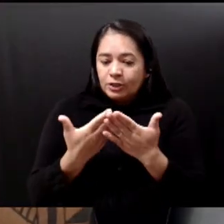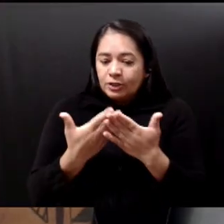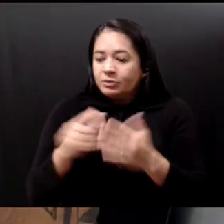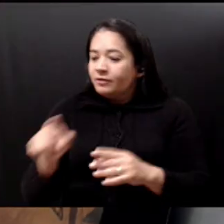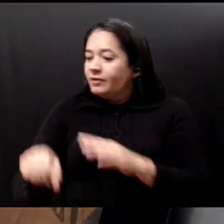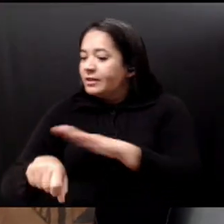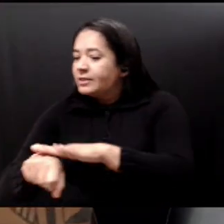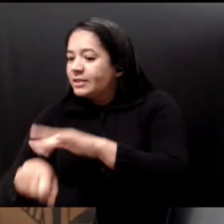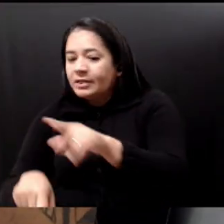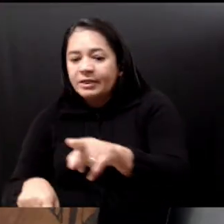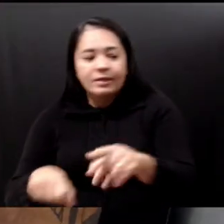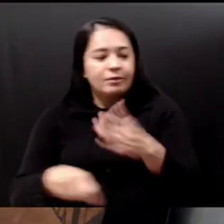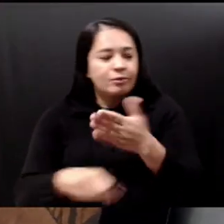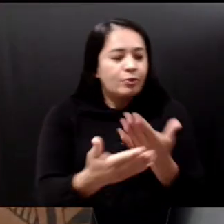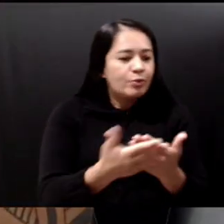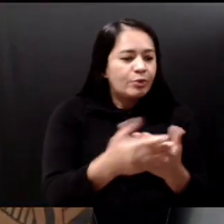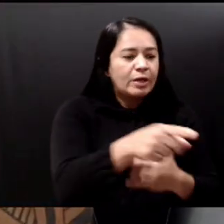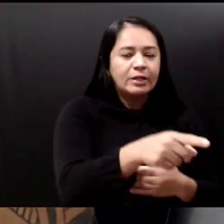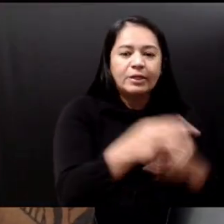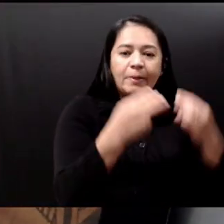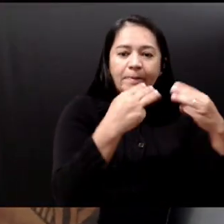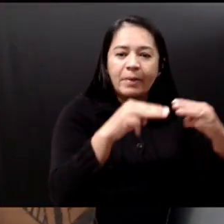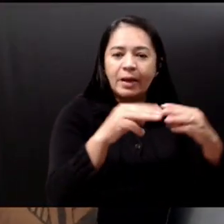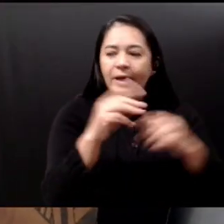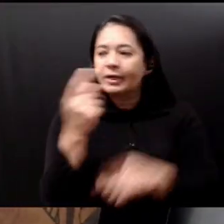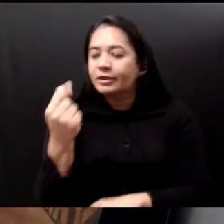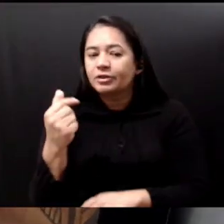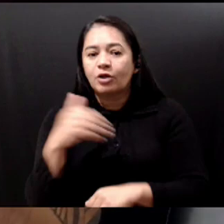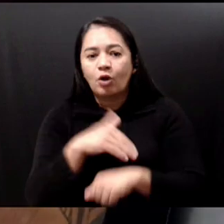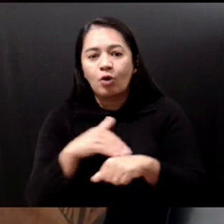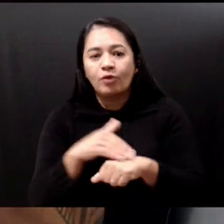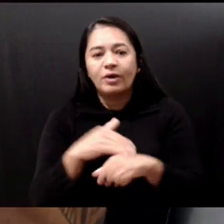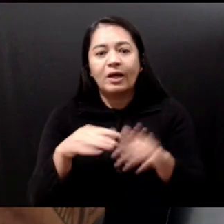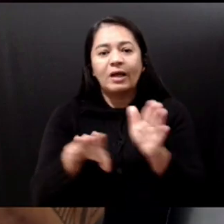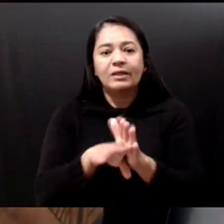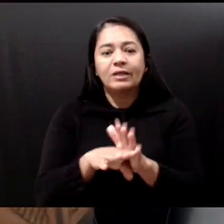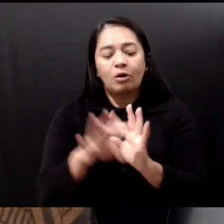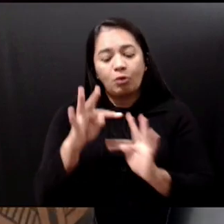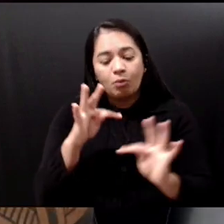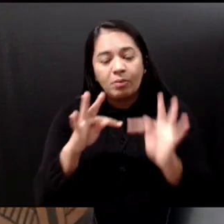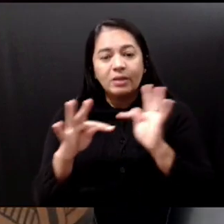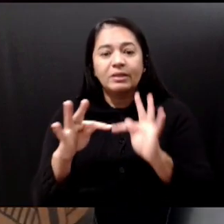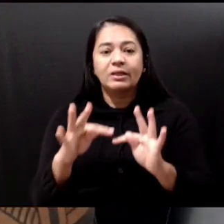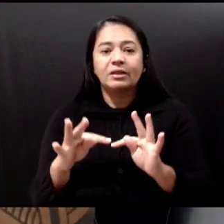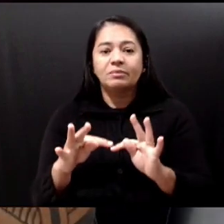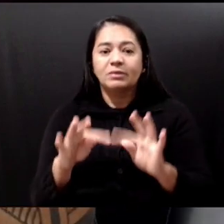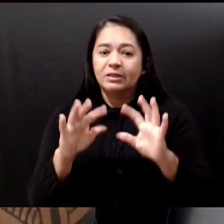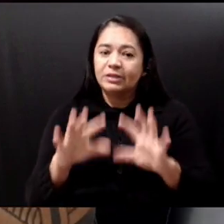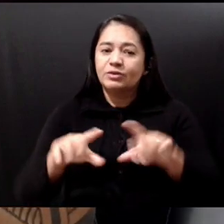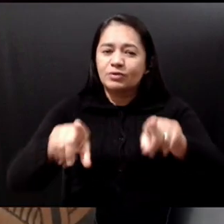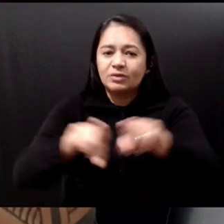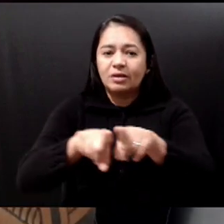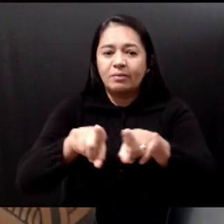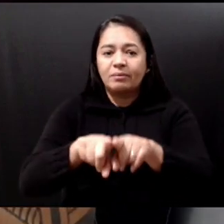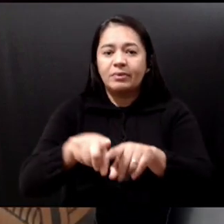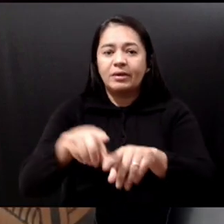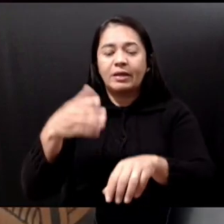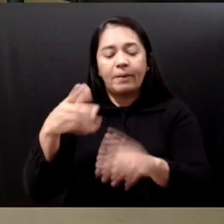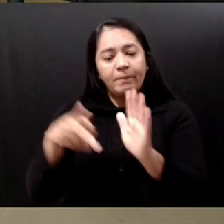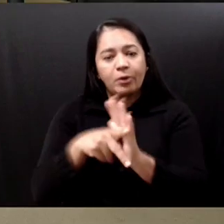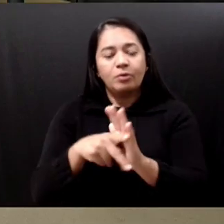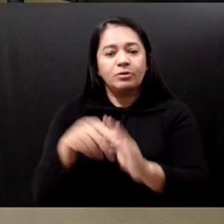parte de marketing, deixa eu conversar até com uma terapia. E na terapia isso também faz Uhum. parte da sua disciplina emocional. Olha